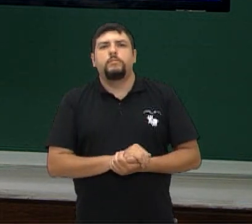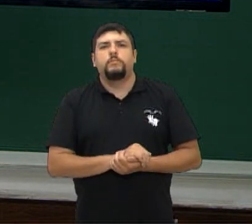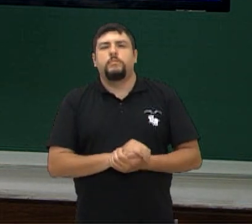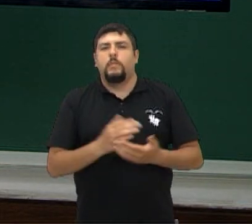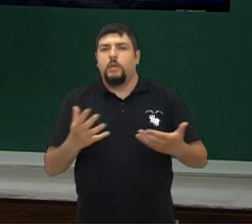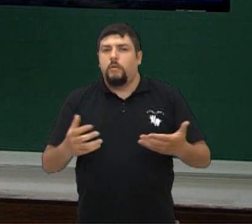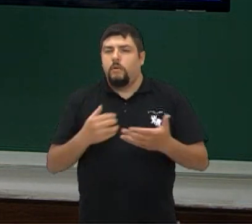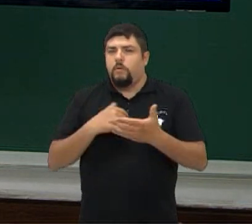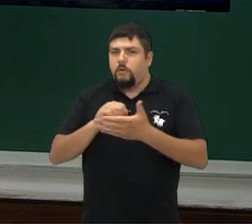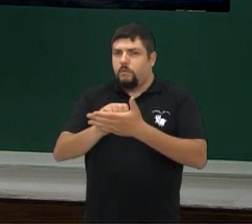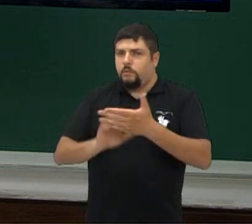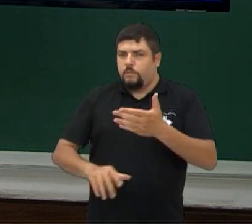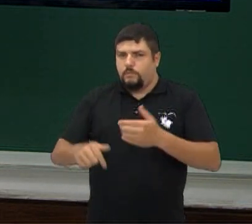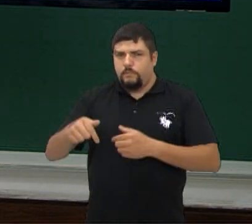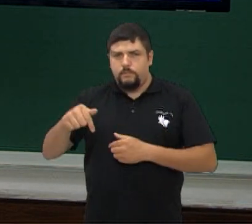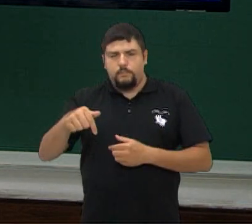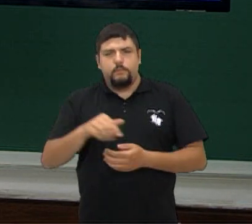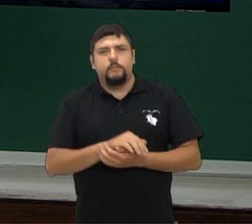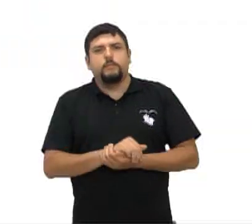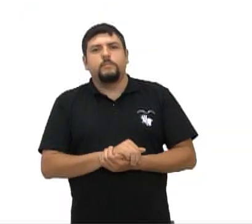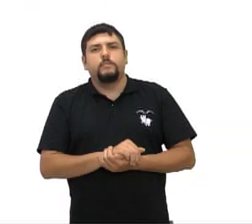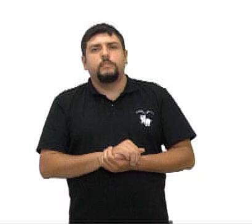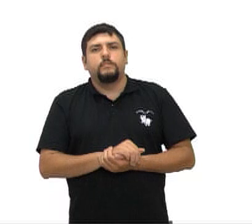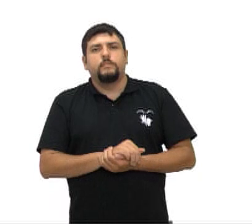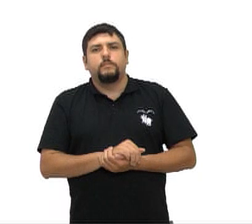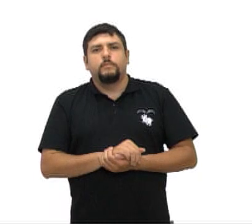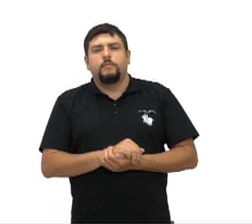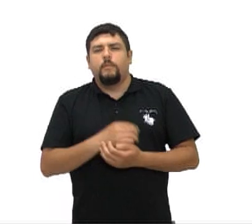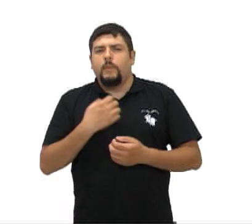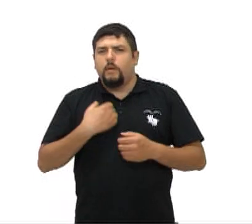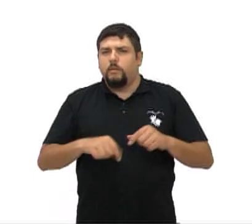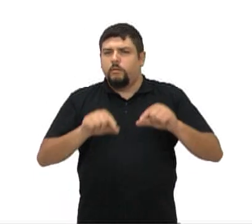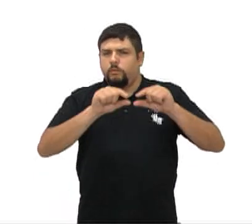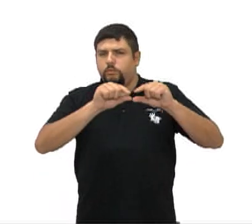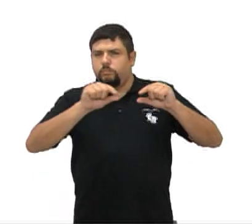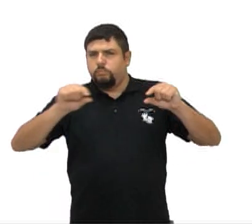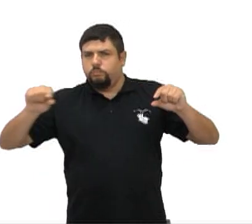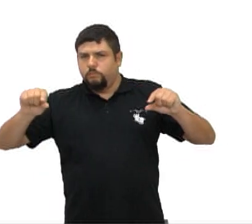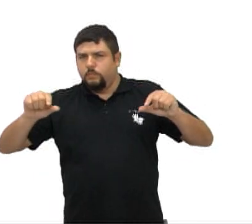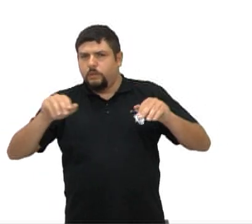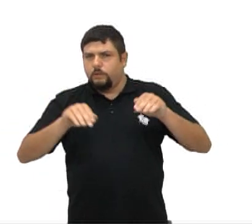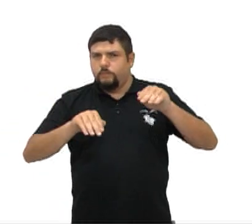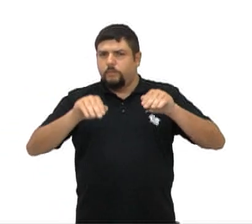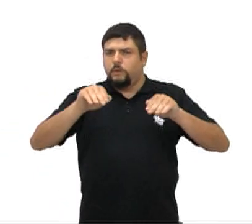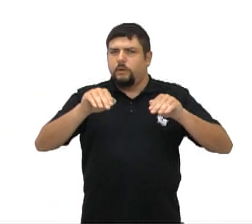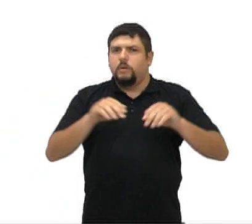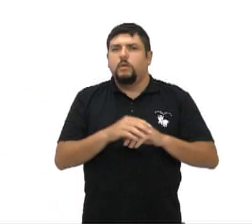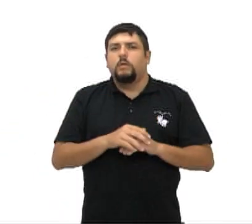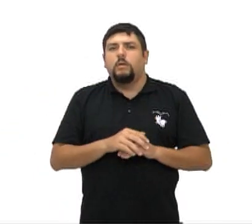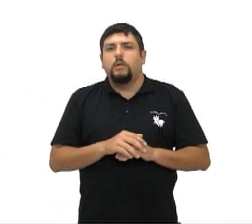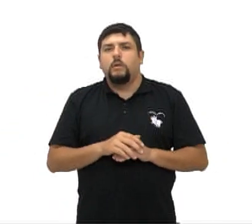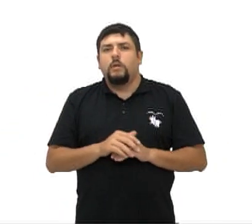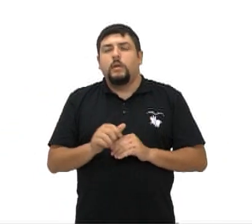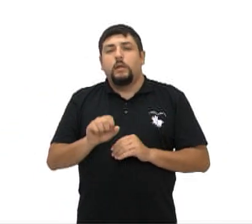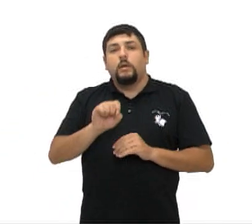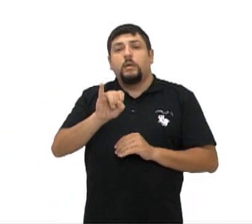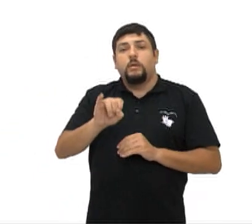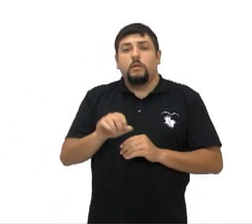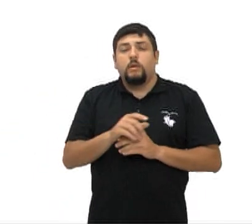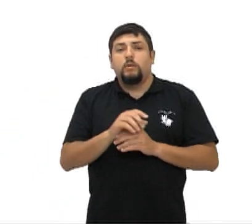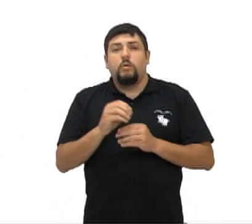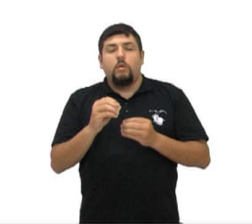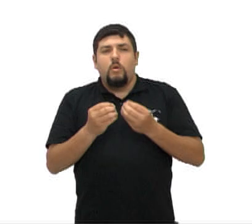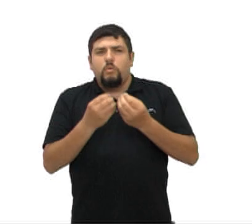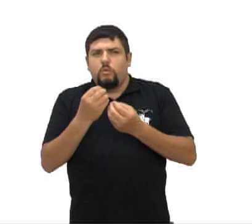a atividade 7. Considere o seguinte sistema em equilíbrio. Diga o que ocorrerá com a concentração do dióxido